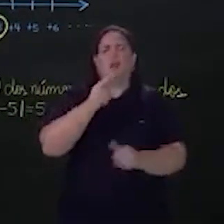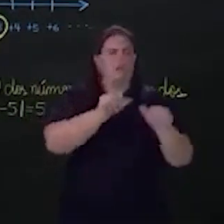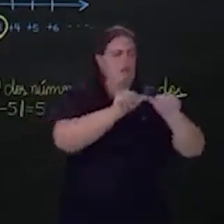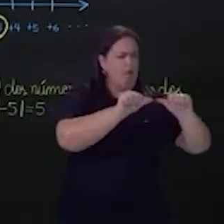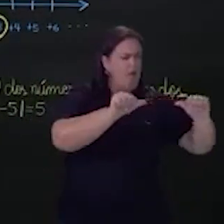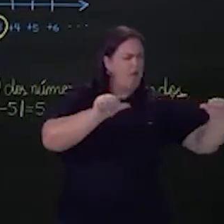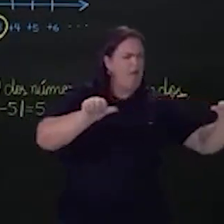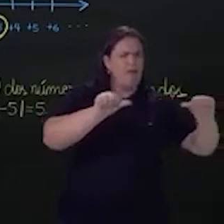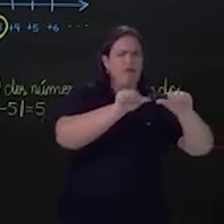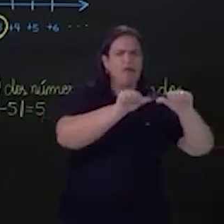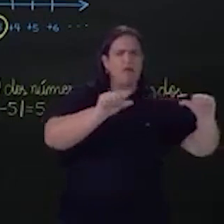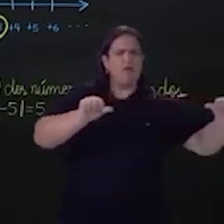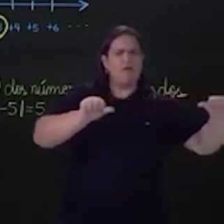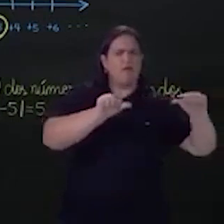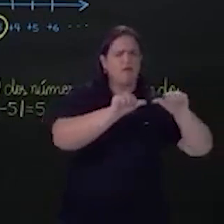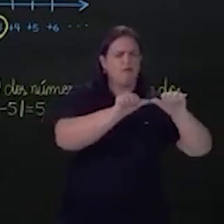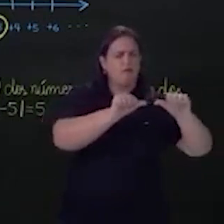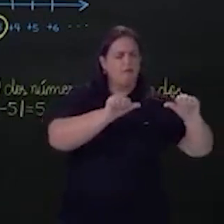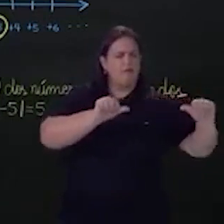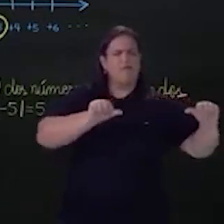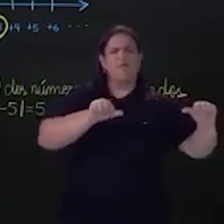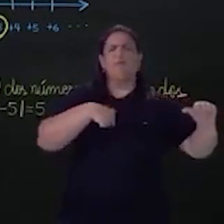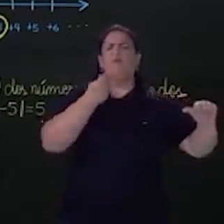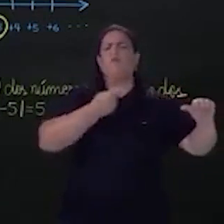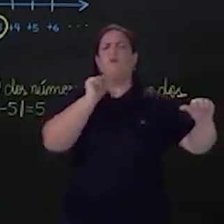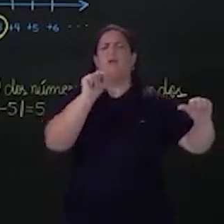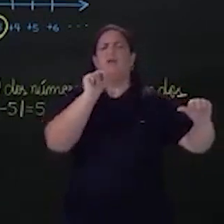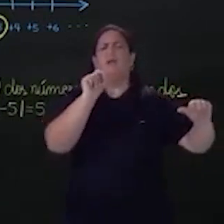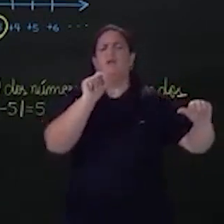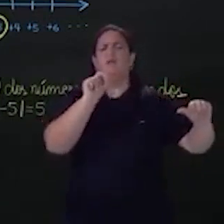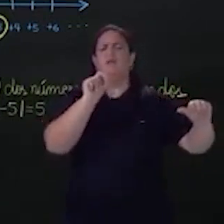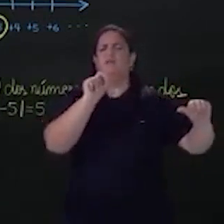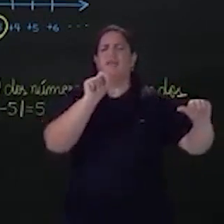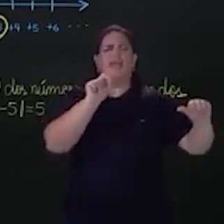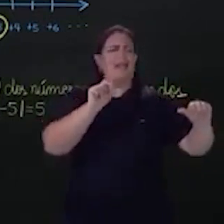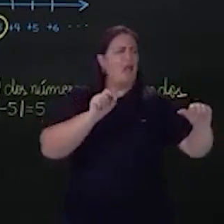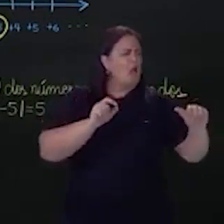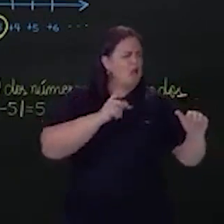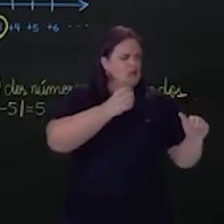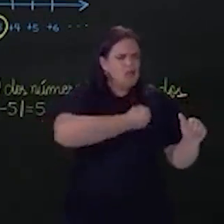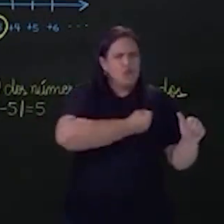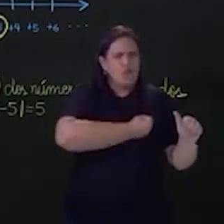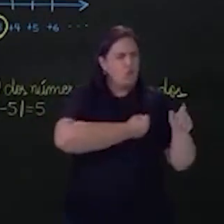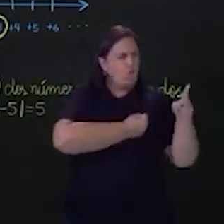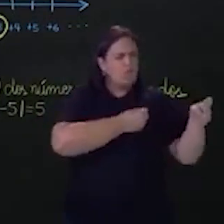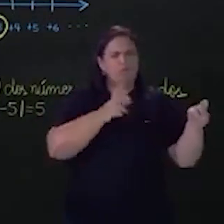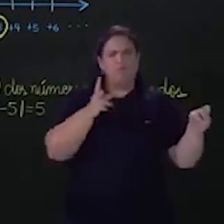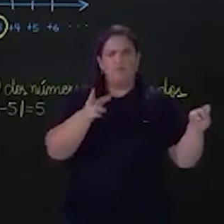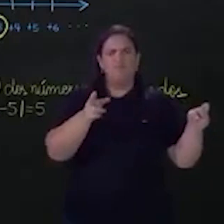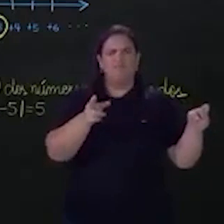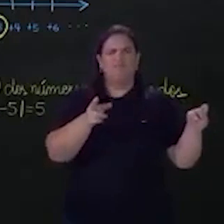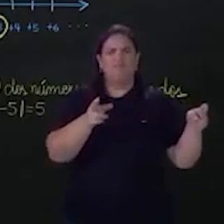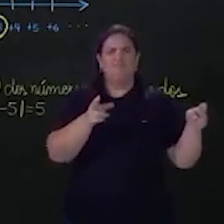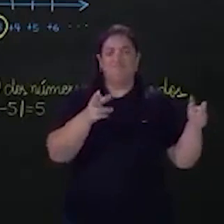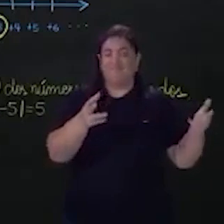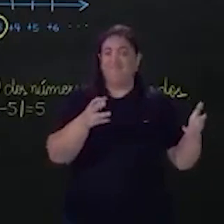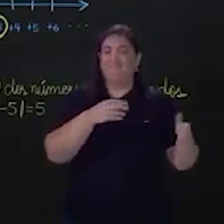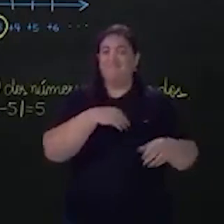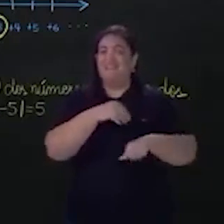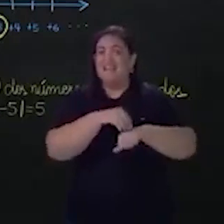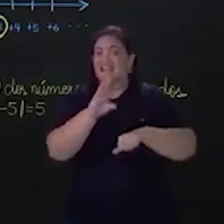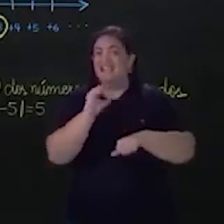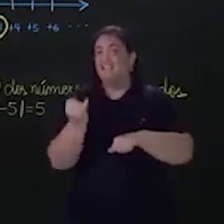oposto ou simétrico, nesse caso eu estou falando da mesma coisa, tá? Outro detalhe importante que você não